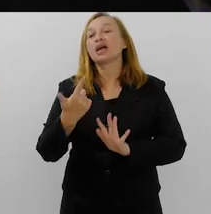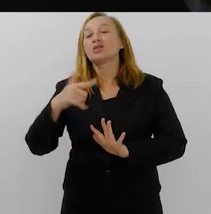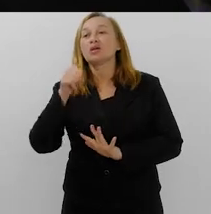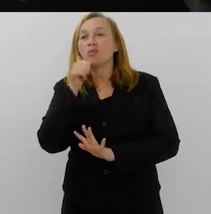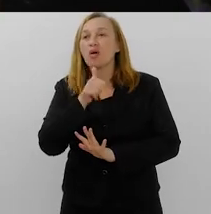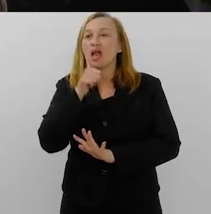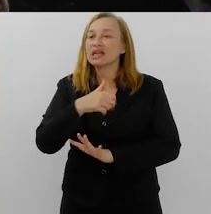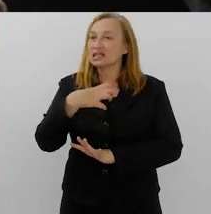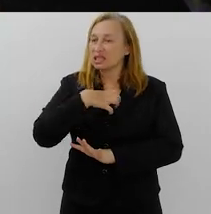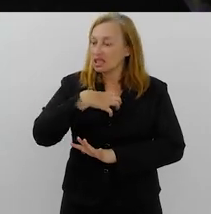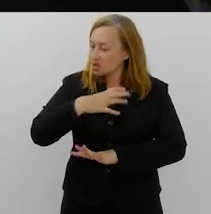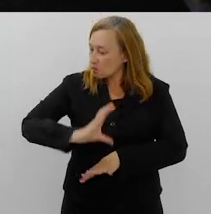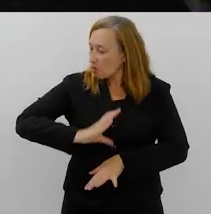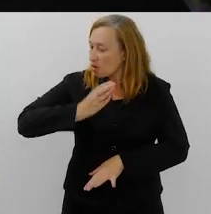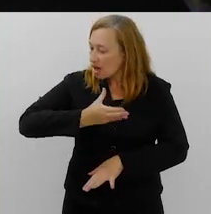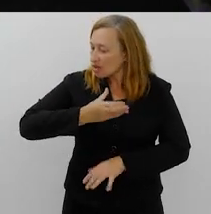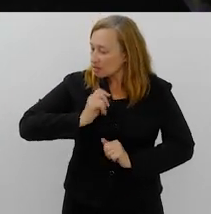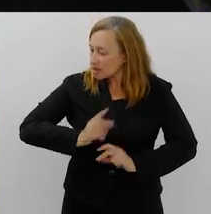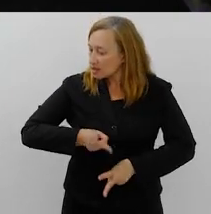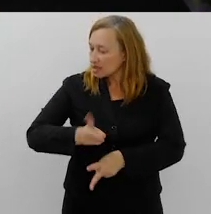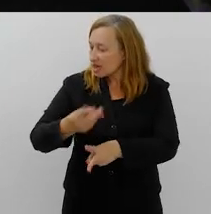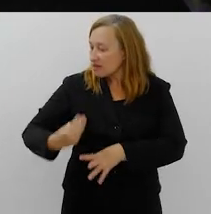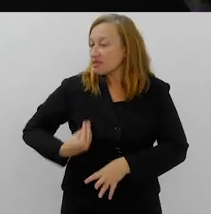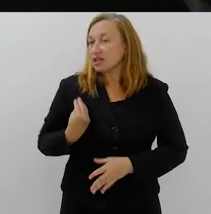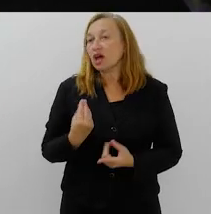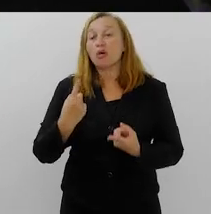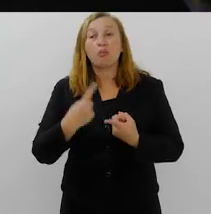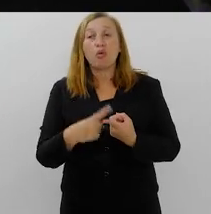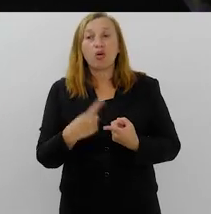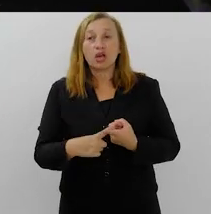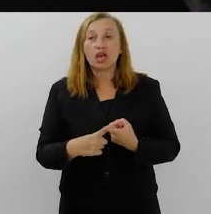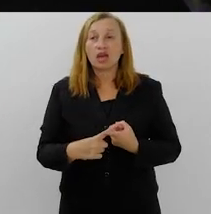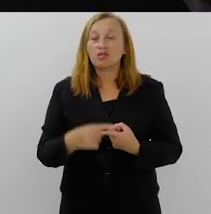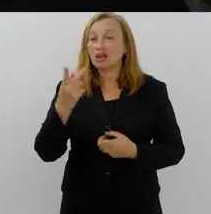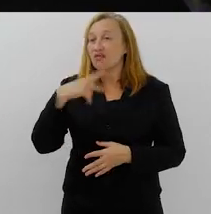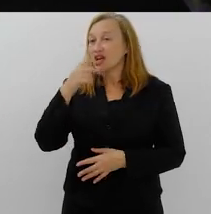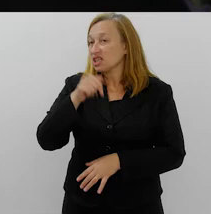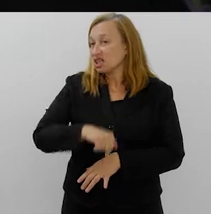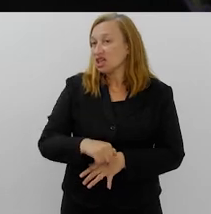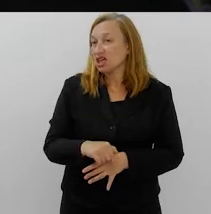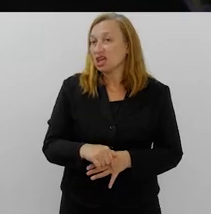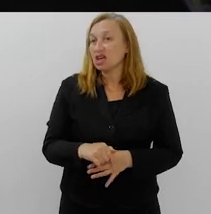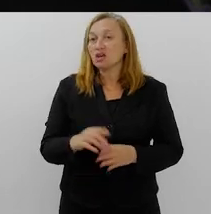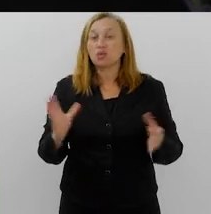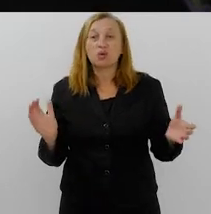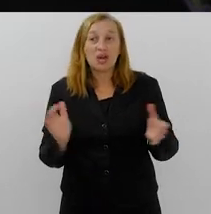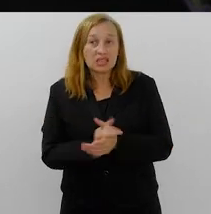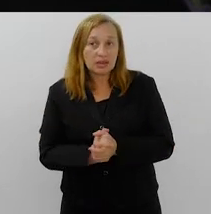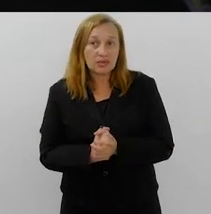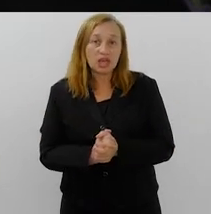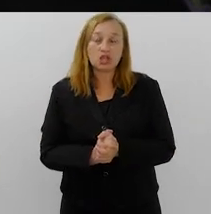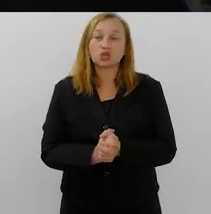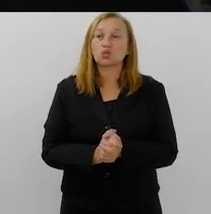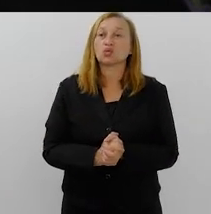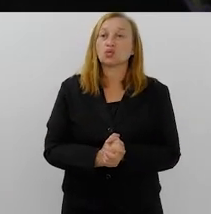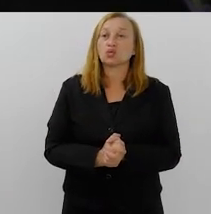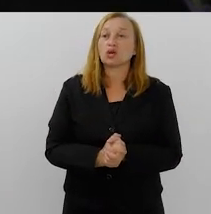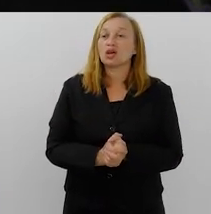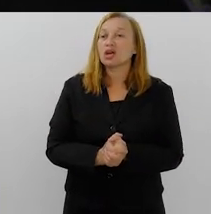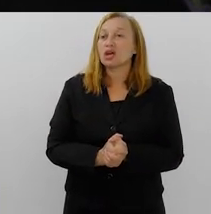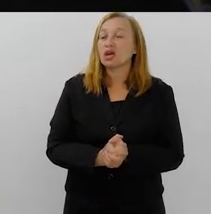e para que as mulheres se sentissem também encorajada para poder seguir Porque como a gente estava falando aqui e do